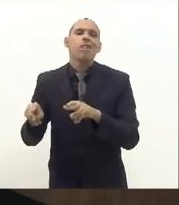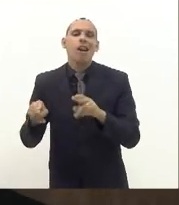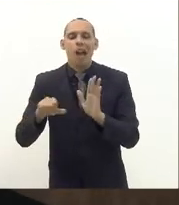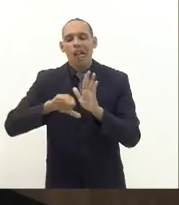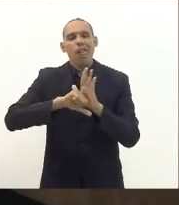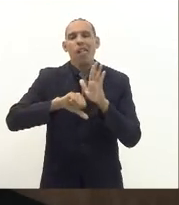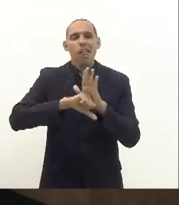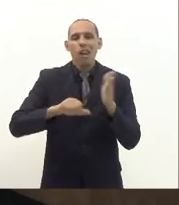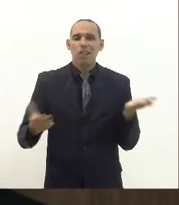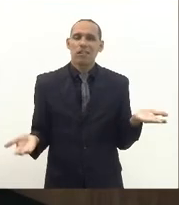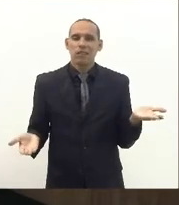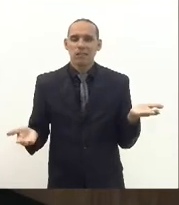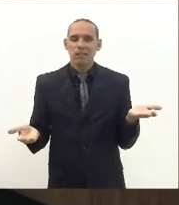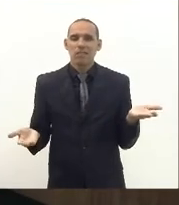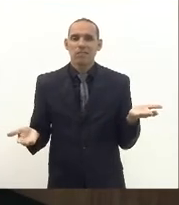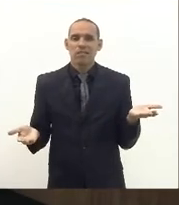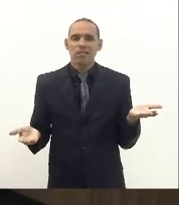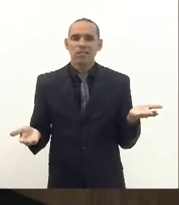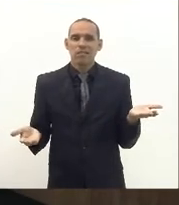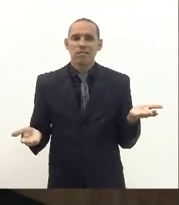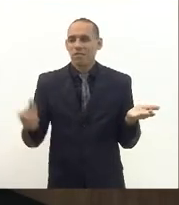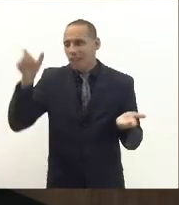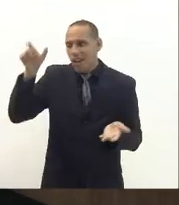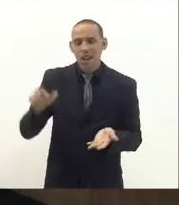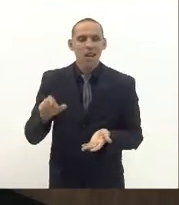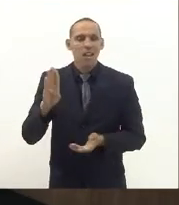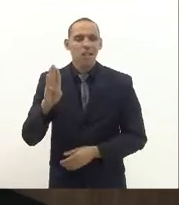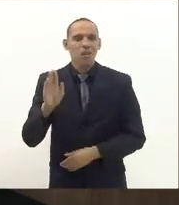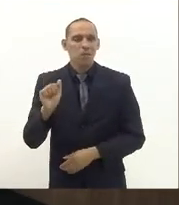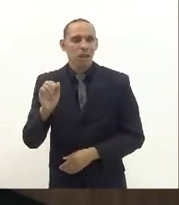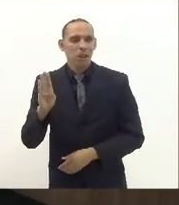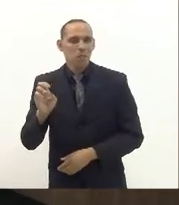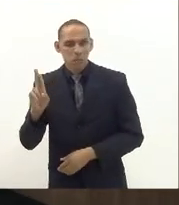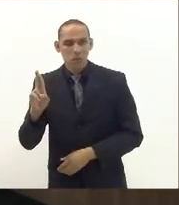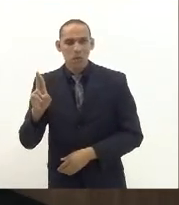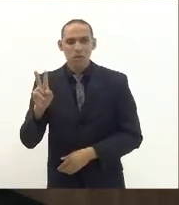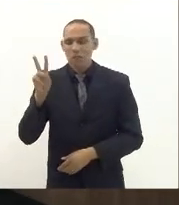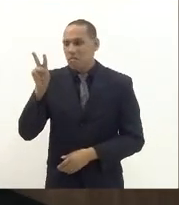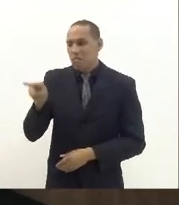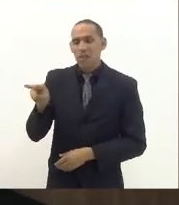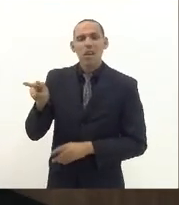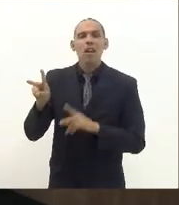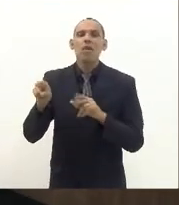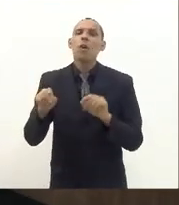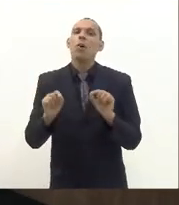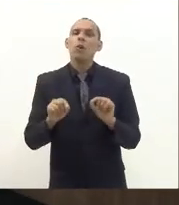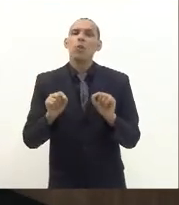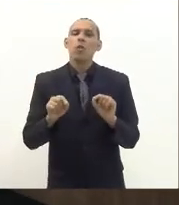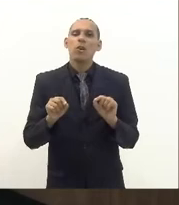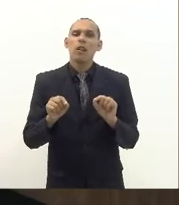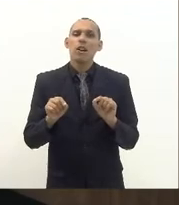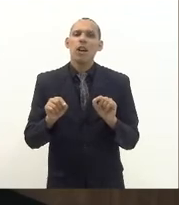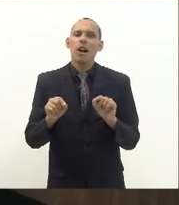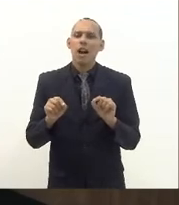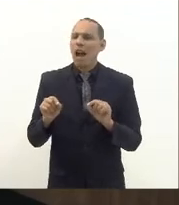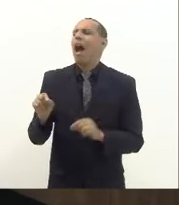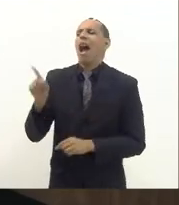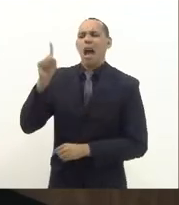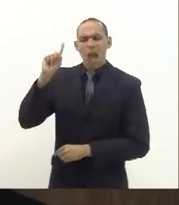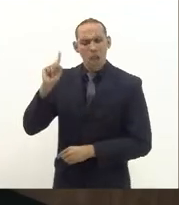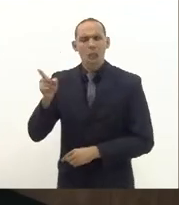crime um excelente ator como o bagunça encarado como alguém que pode Inter e tem um